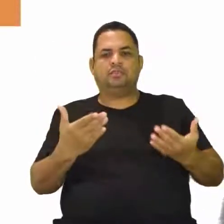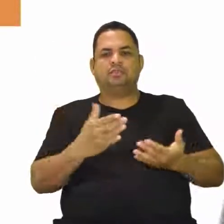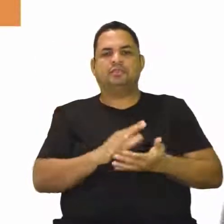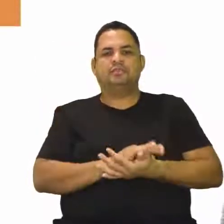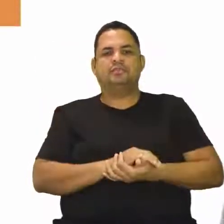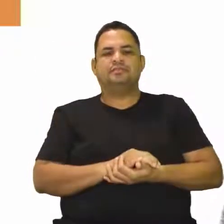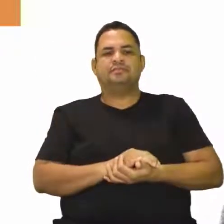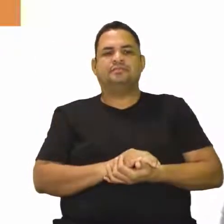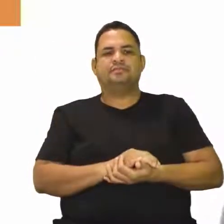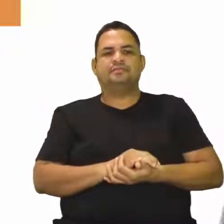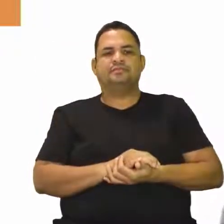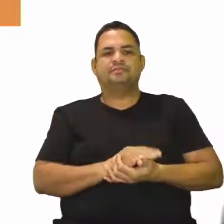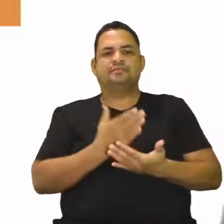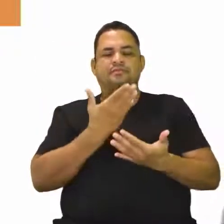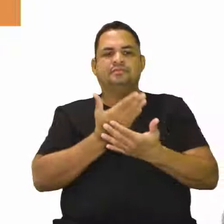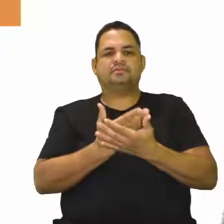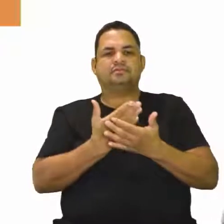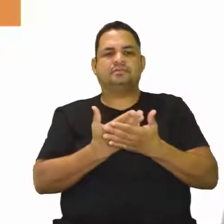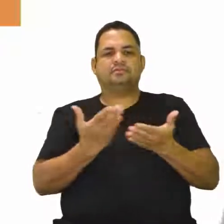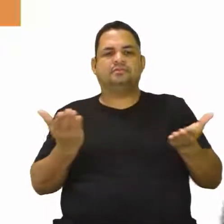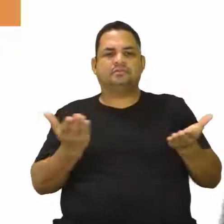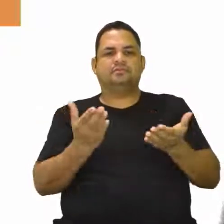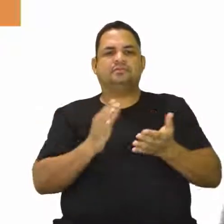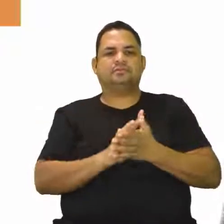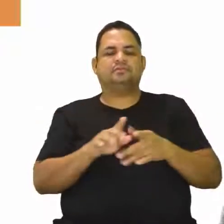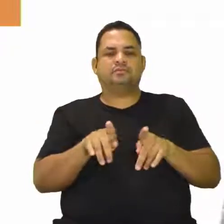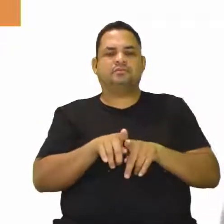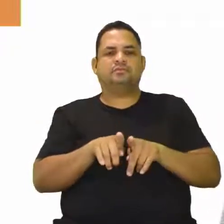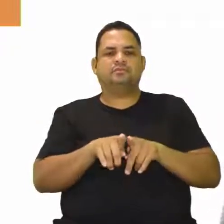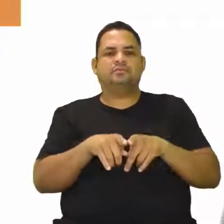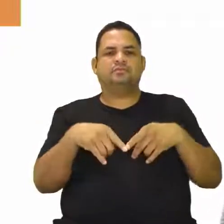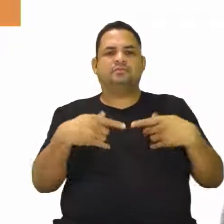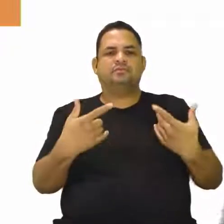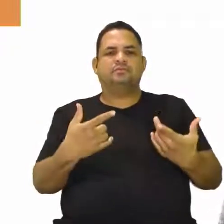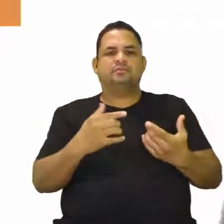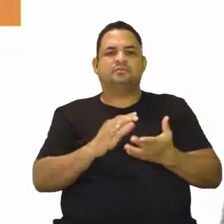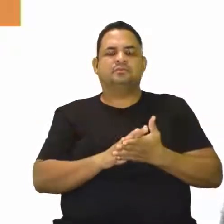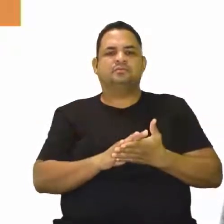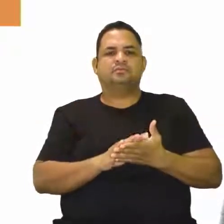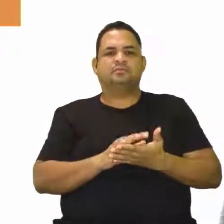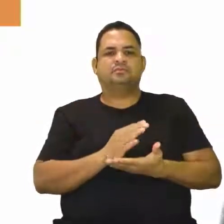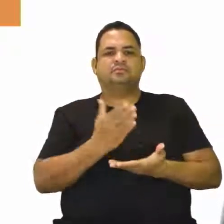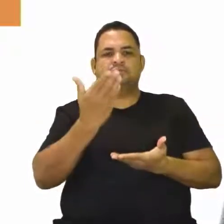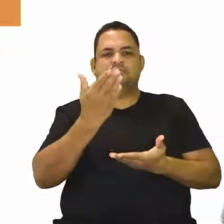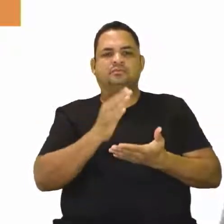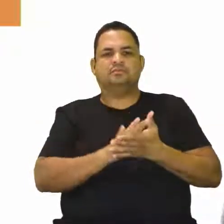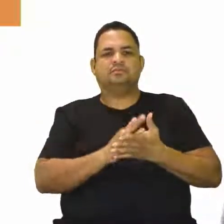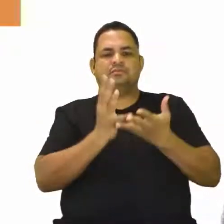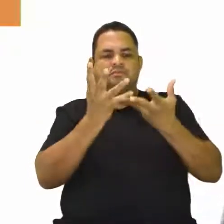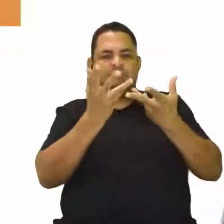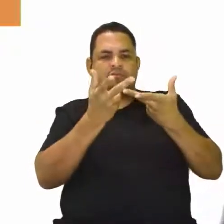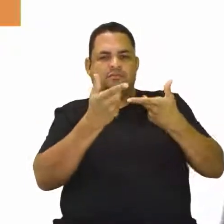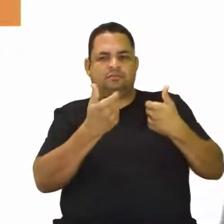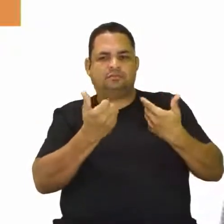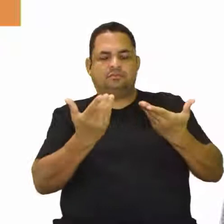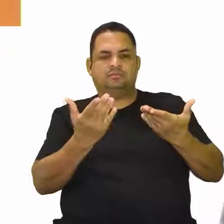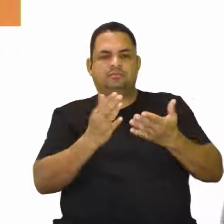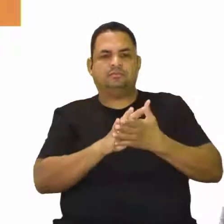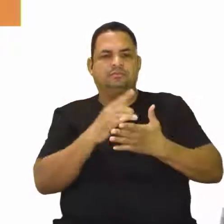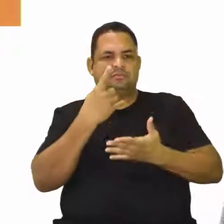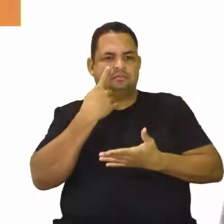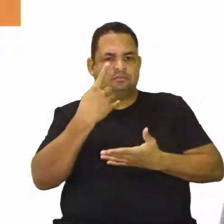bom para aula de hoje você também quer aí aluno como habilidade